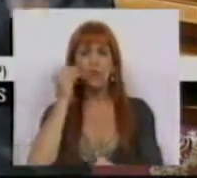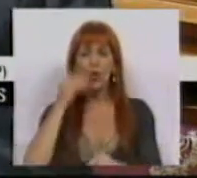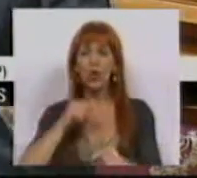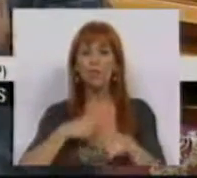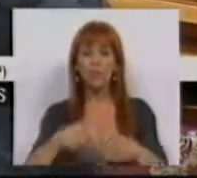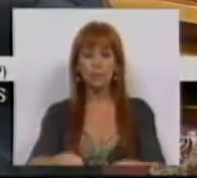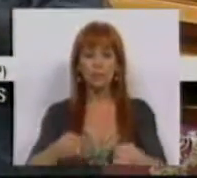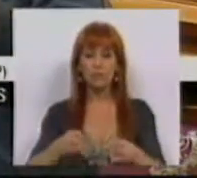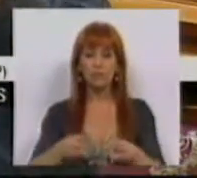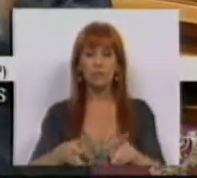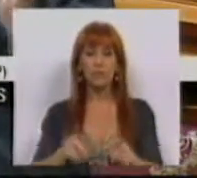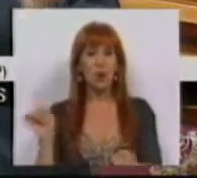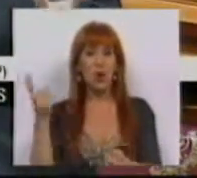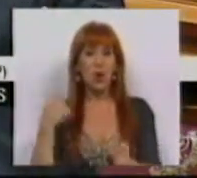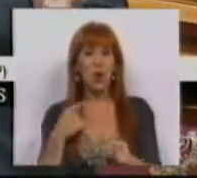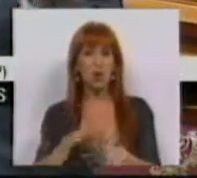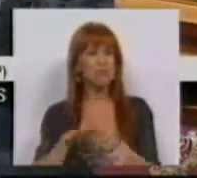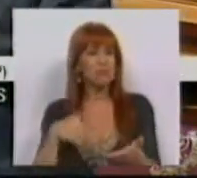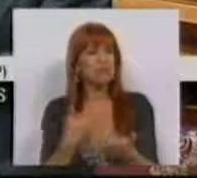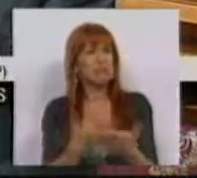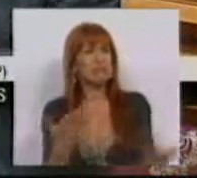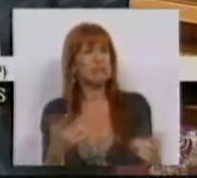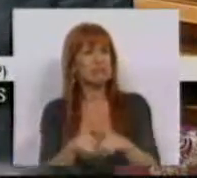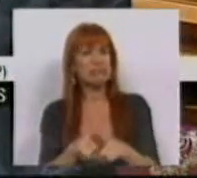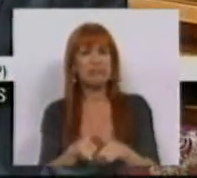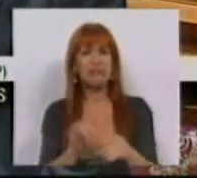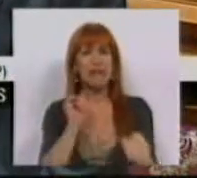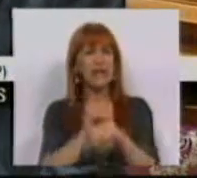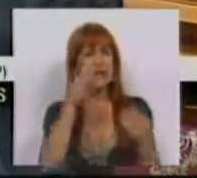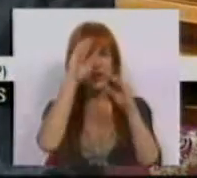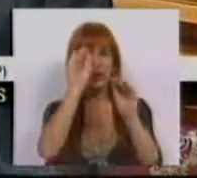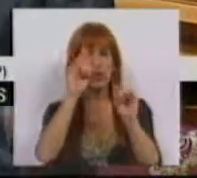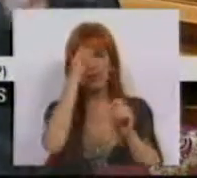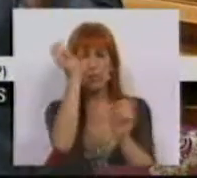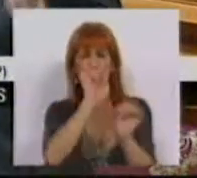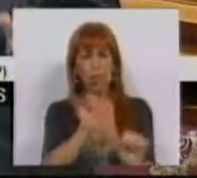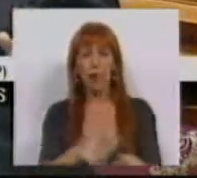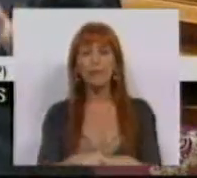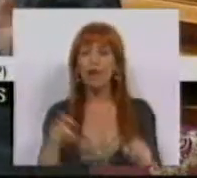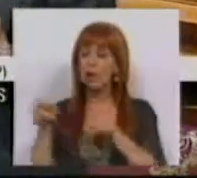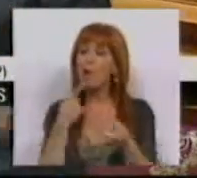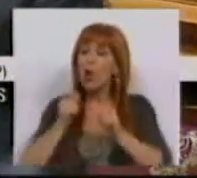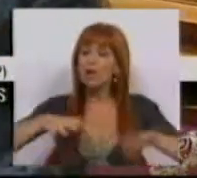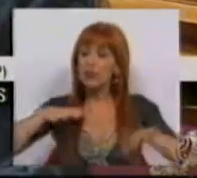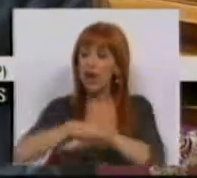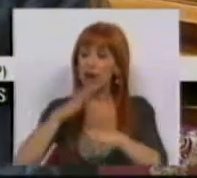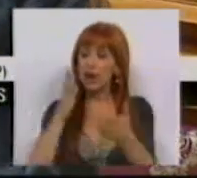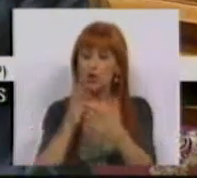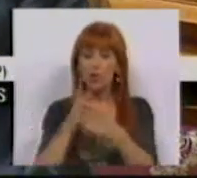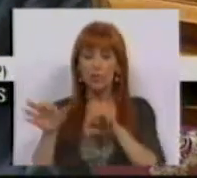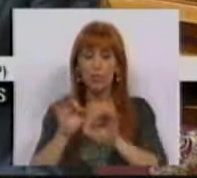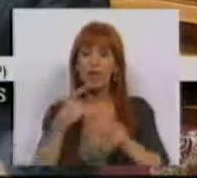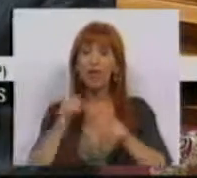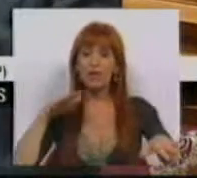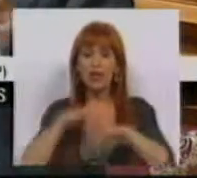do Paço, sem qualquer respeito para com as cartas educativas. É que reordenar a rede escolar, reordenar